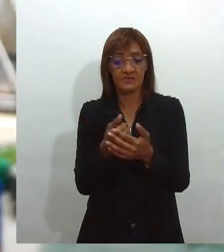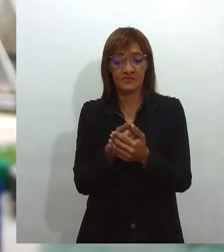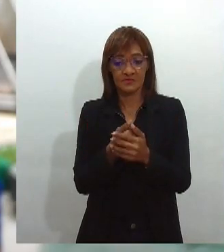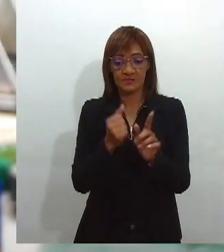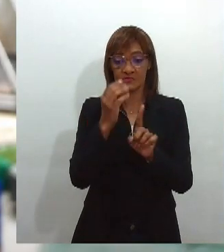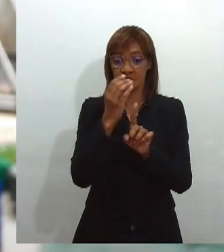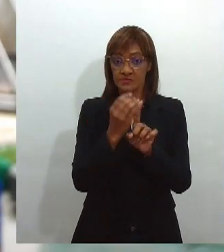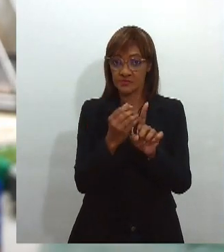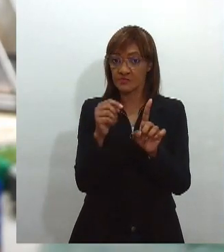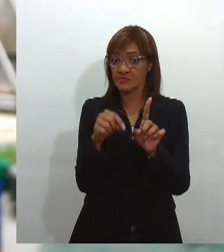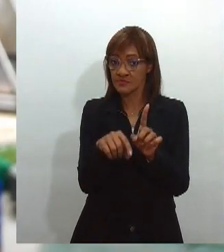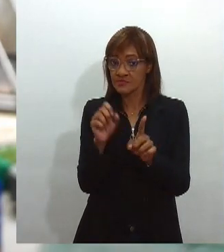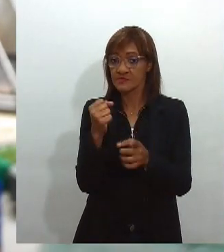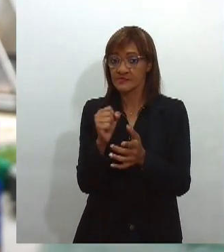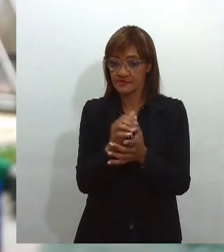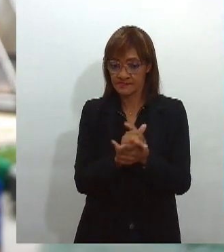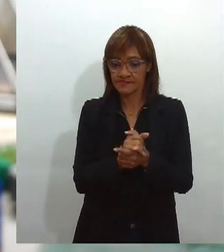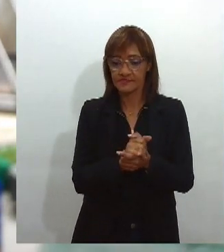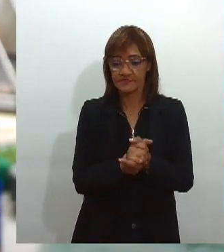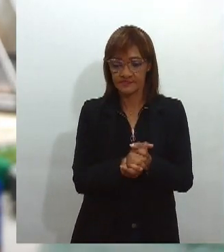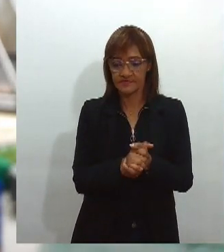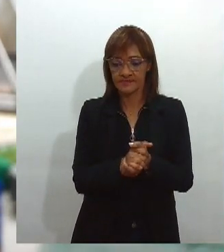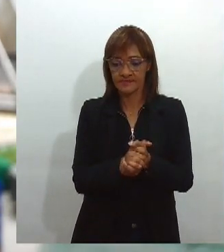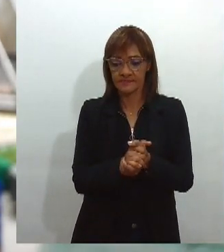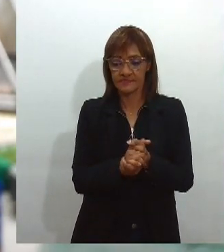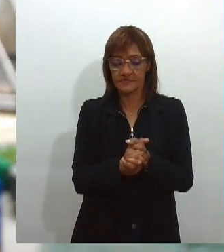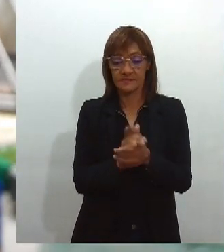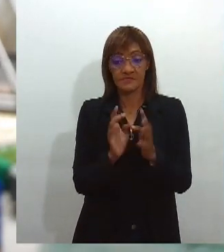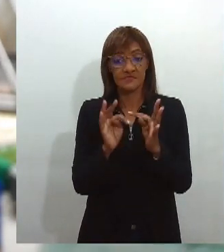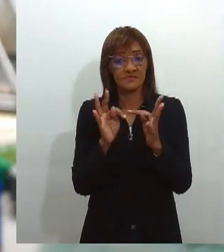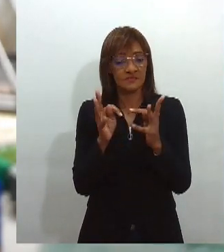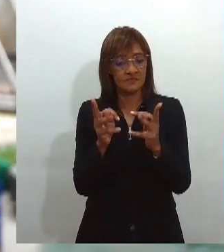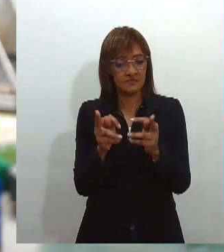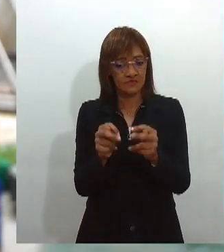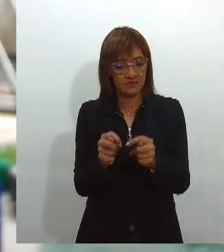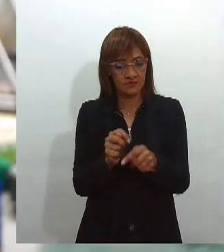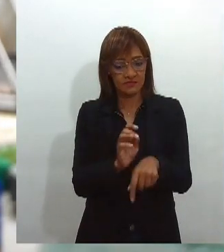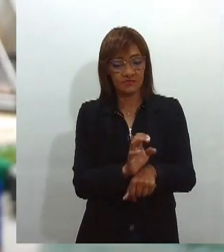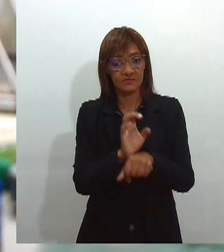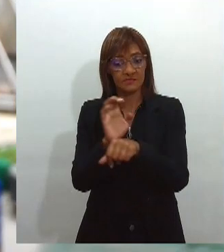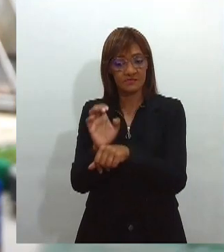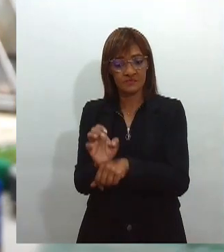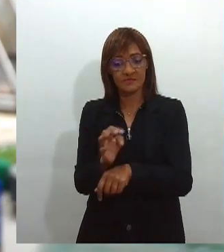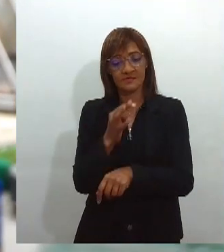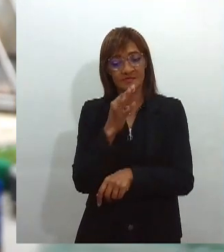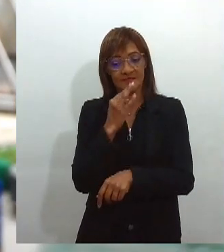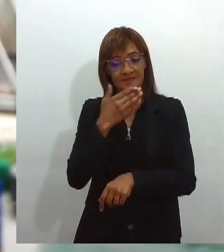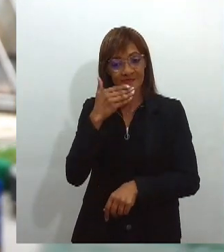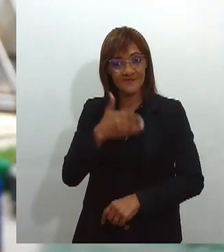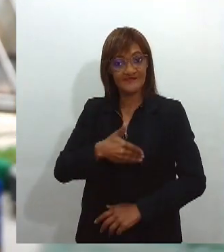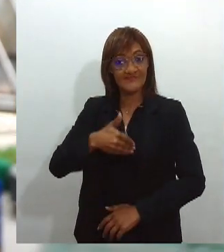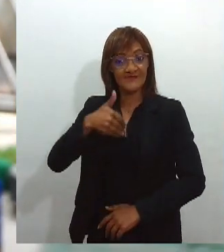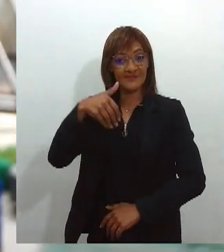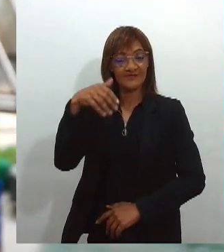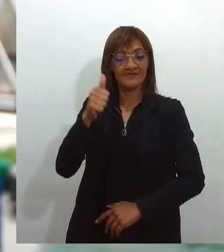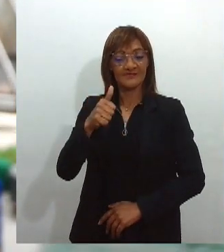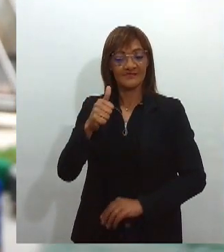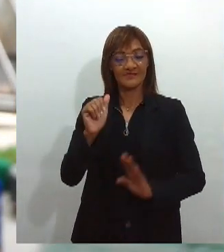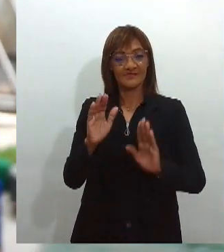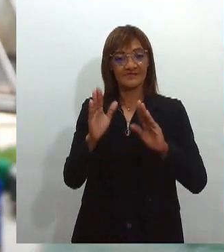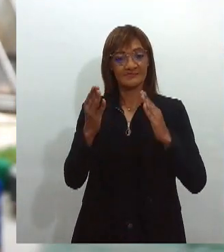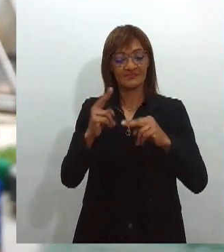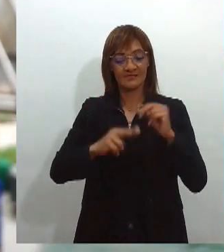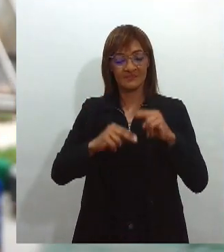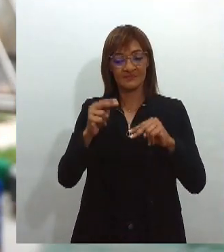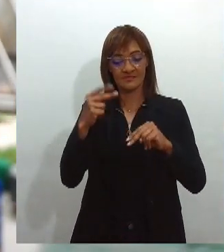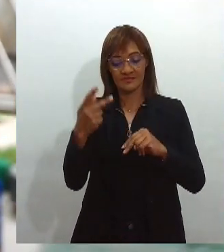né? É conhecido todo o estado. É o melhor São João de bairro, né, do estado de Sergipe.